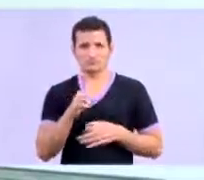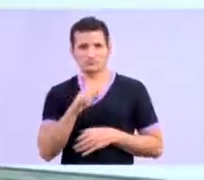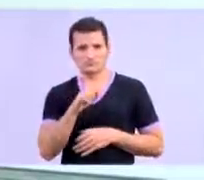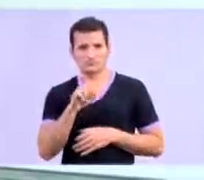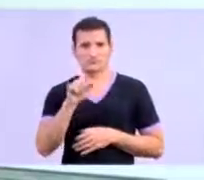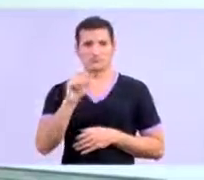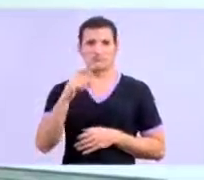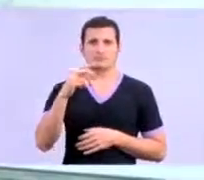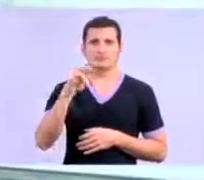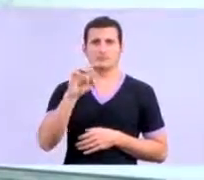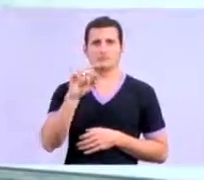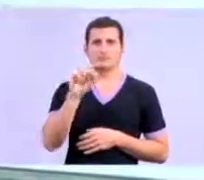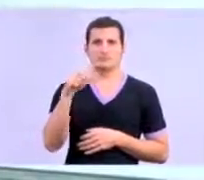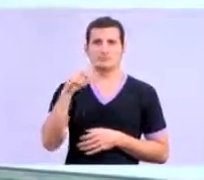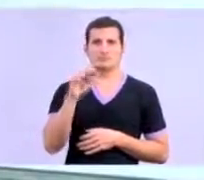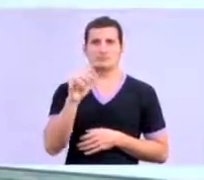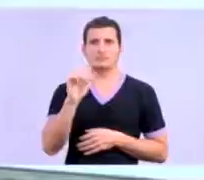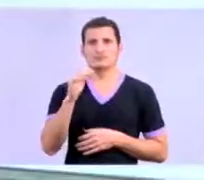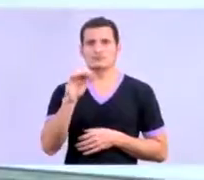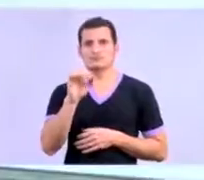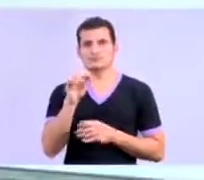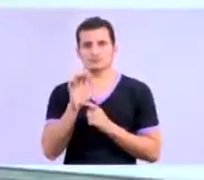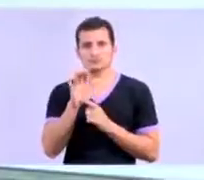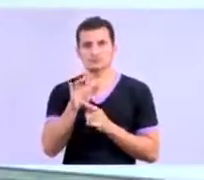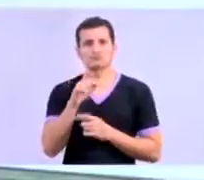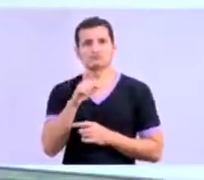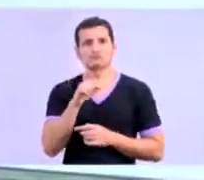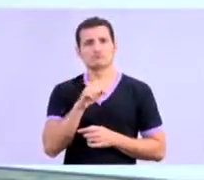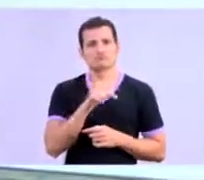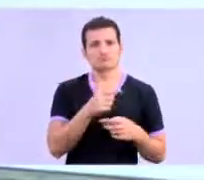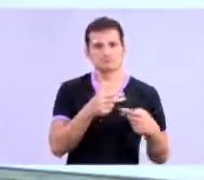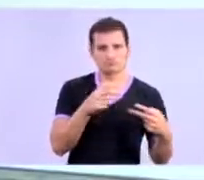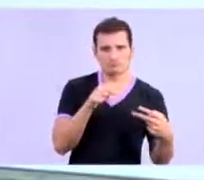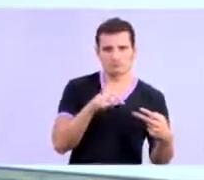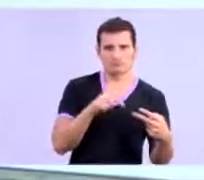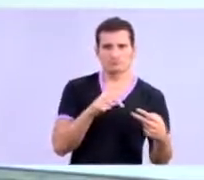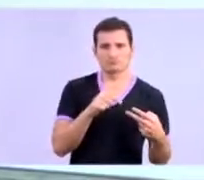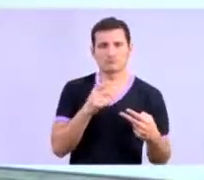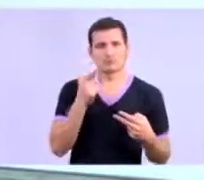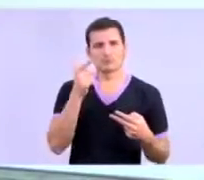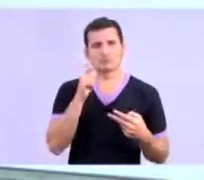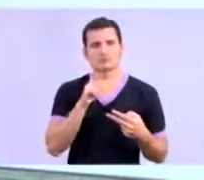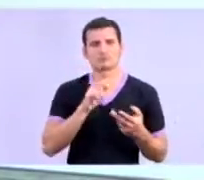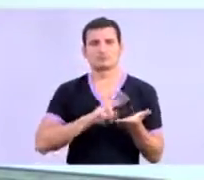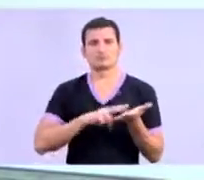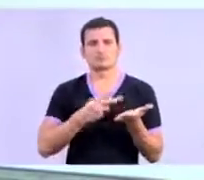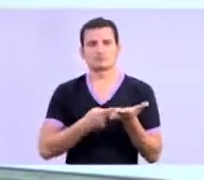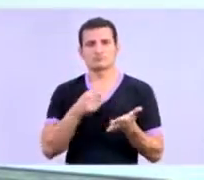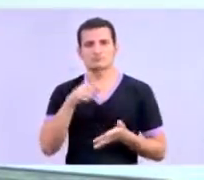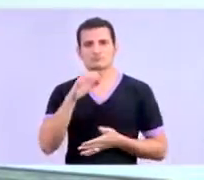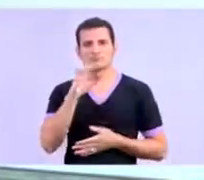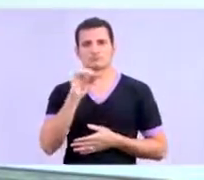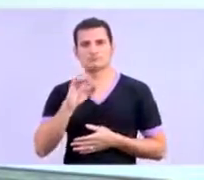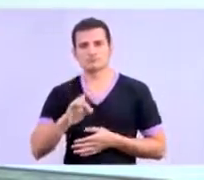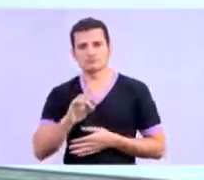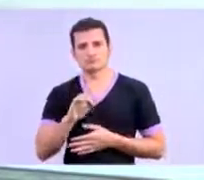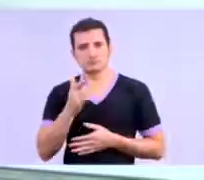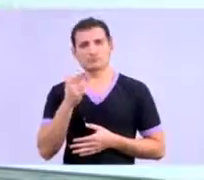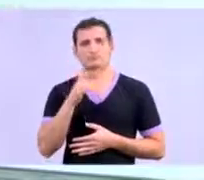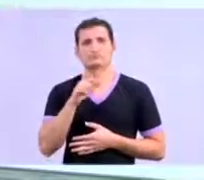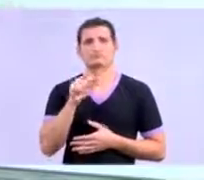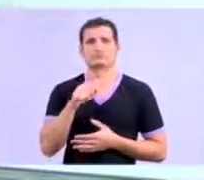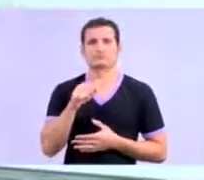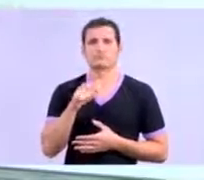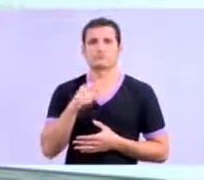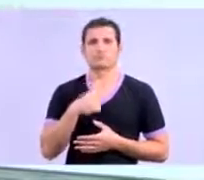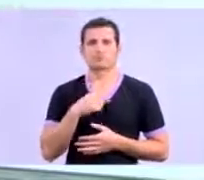Eu falo, o meu dispositivo fala mesmo, consegue traduzir a codificação que está ali? Opa, ele consegue sim, eu não